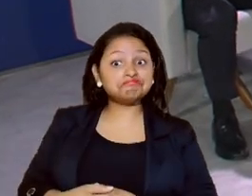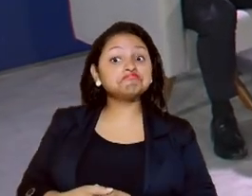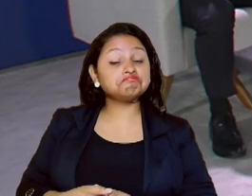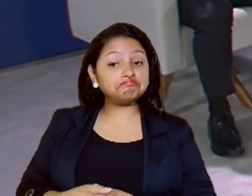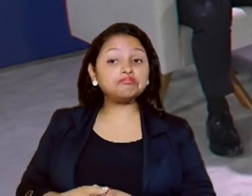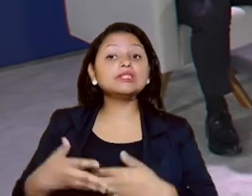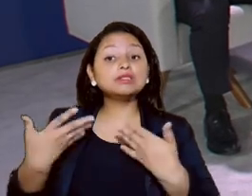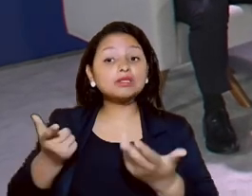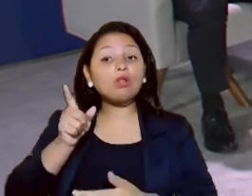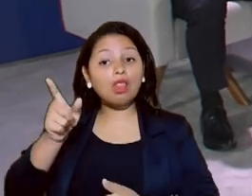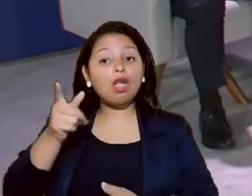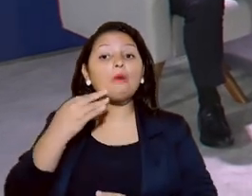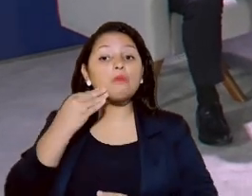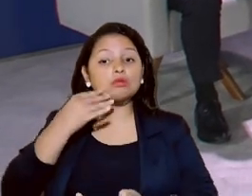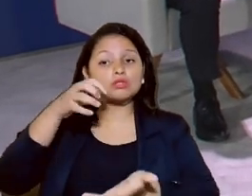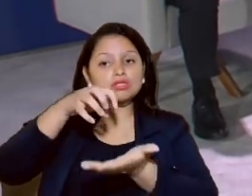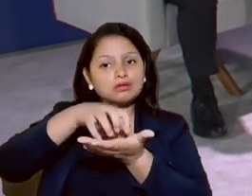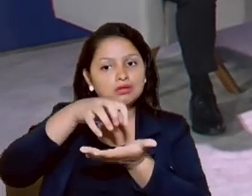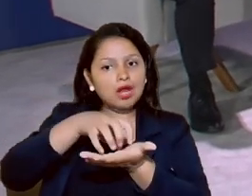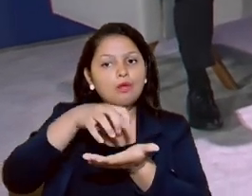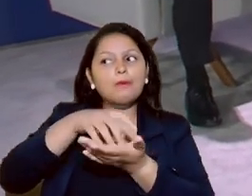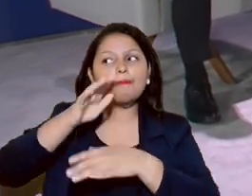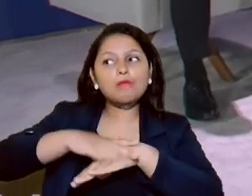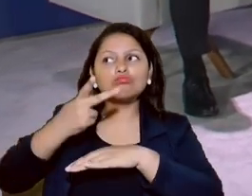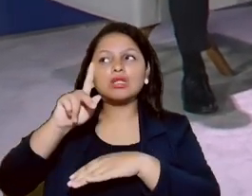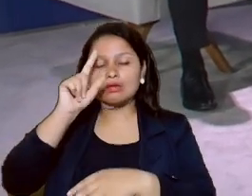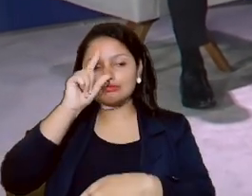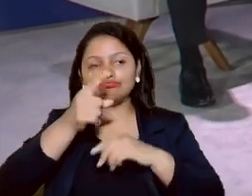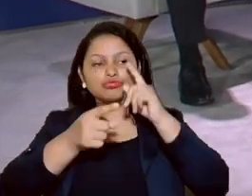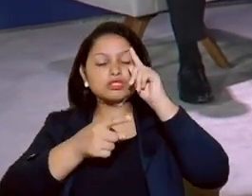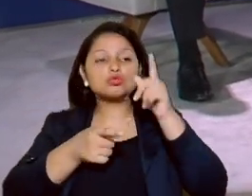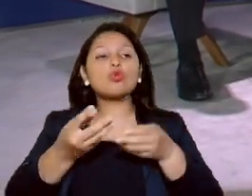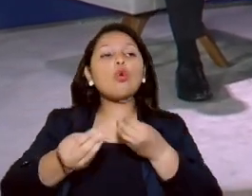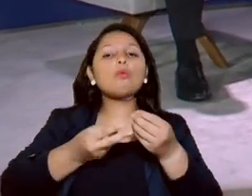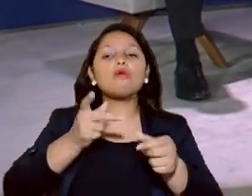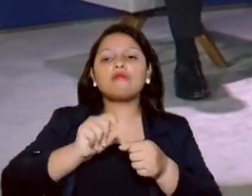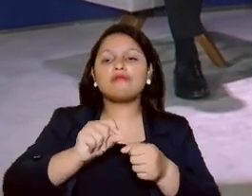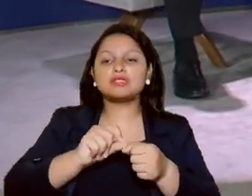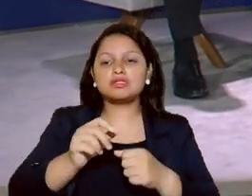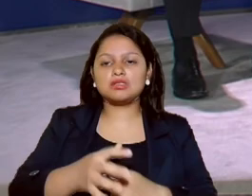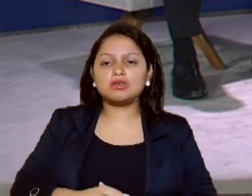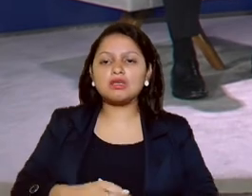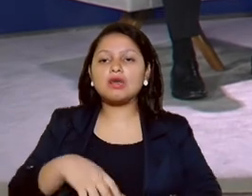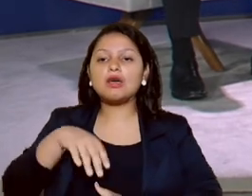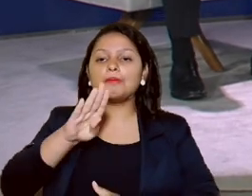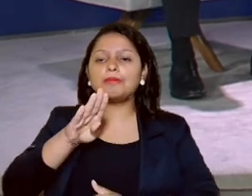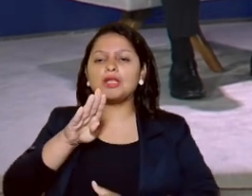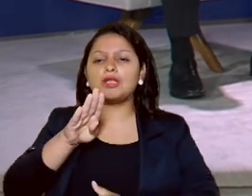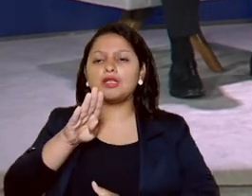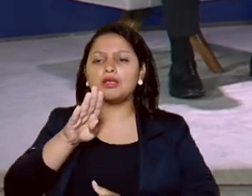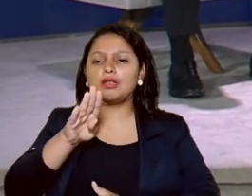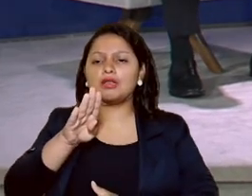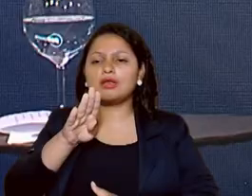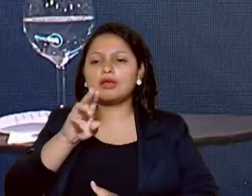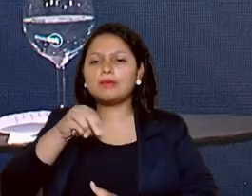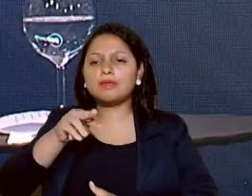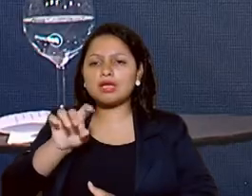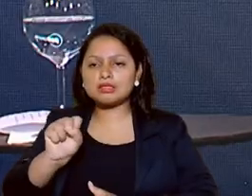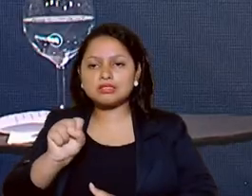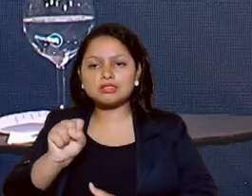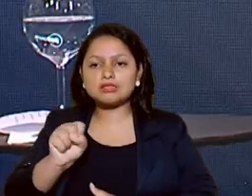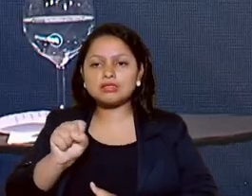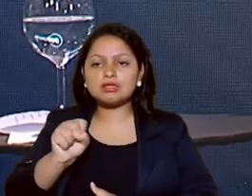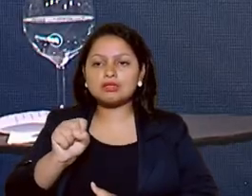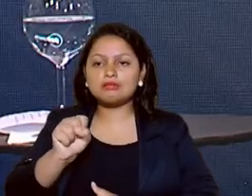diretamente mudar o eixo decisão a PM é quando puder te contar uma duplicata ela não precisa ficar fixo é uma instituição quando os dados